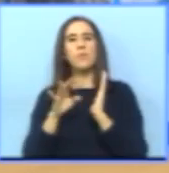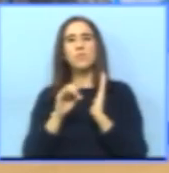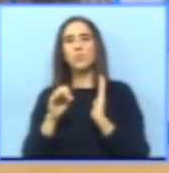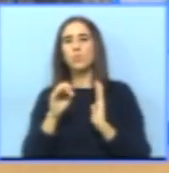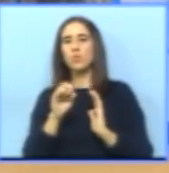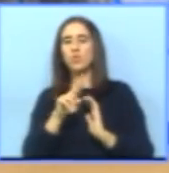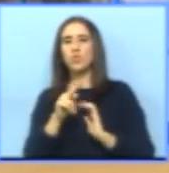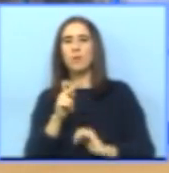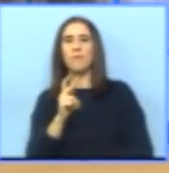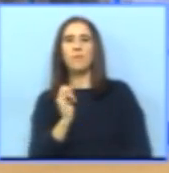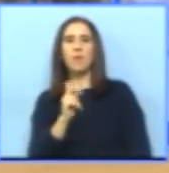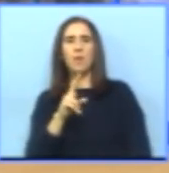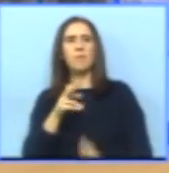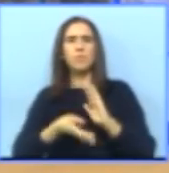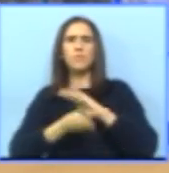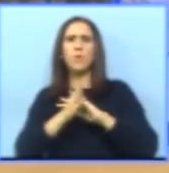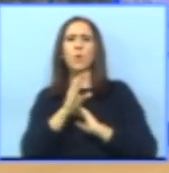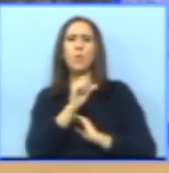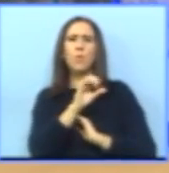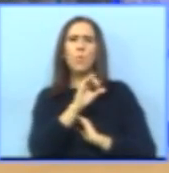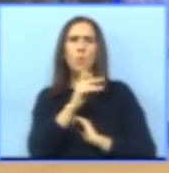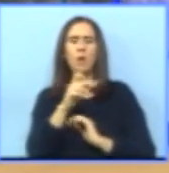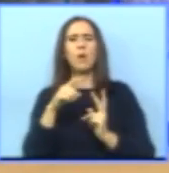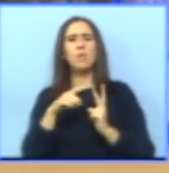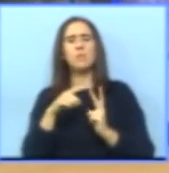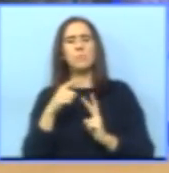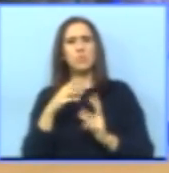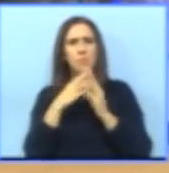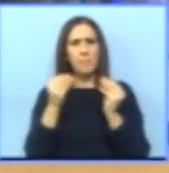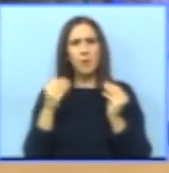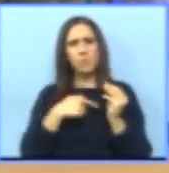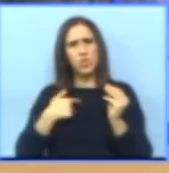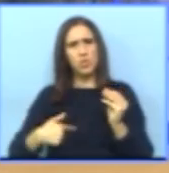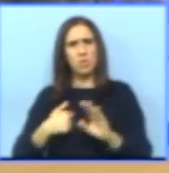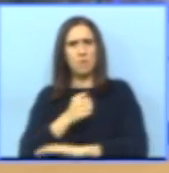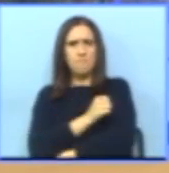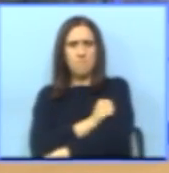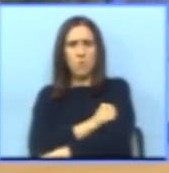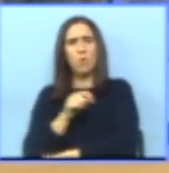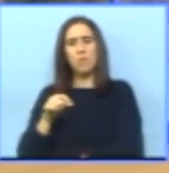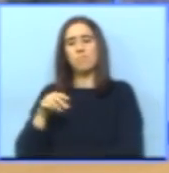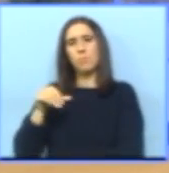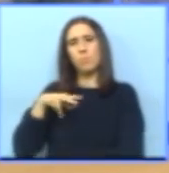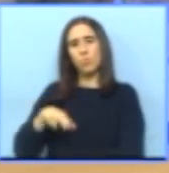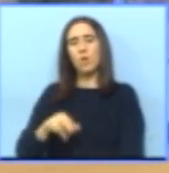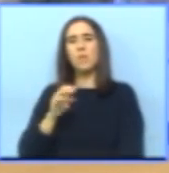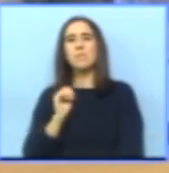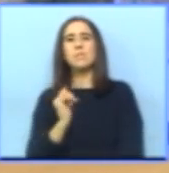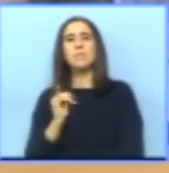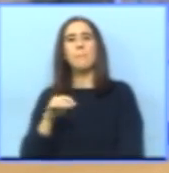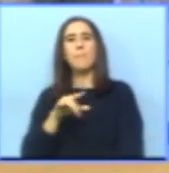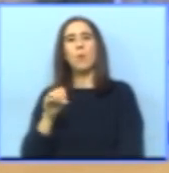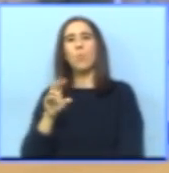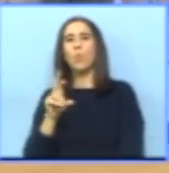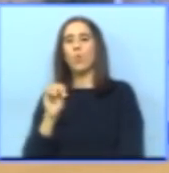pagou e depois percorreu o Japão e a China e mora na China, e em Portugal Simão Rodrigues que estabelece a ordem aqui. Portanto, a ordem,